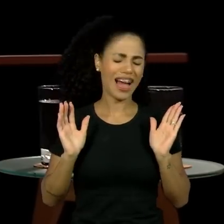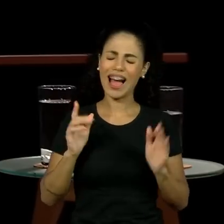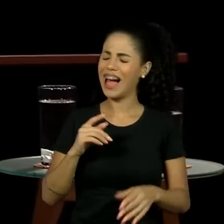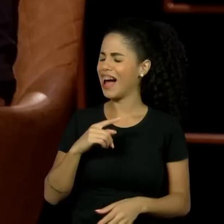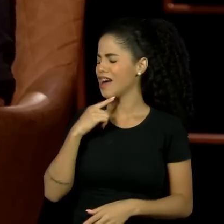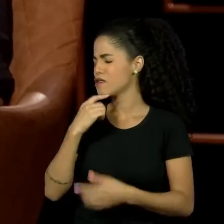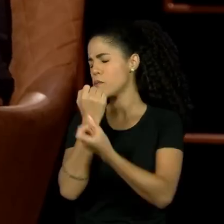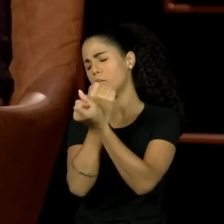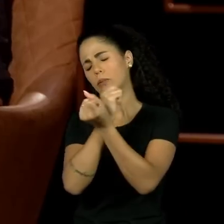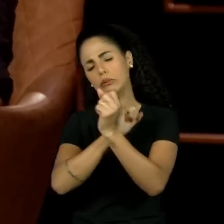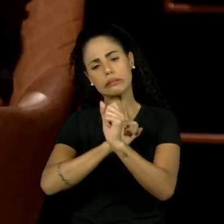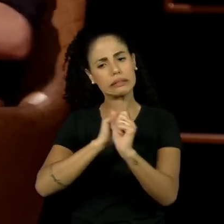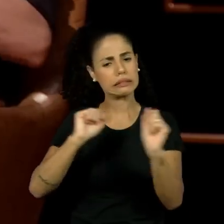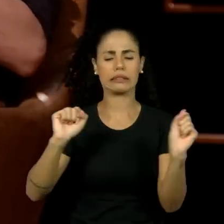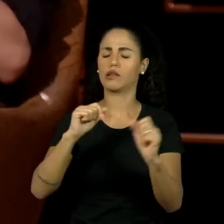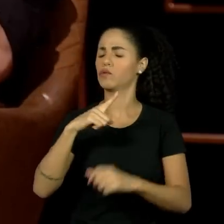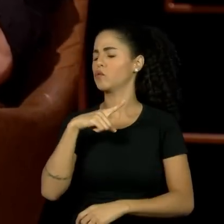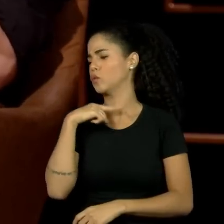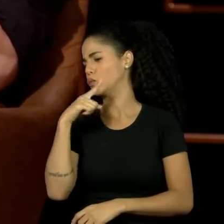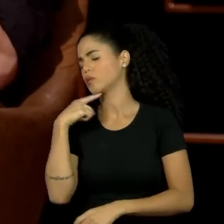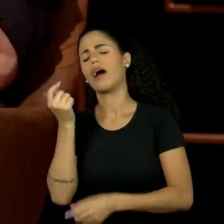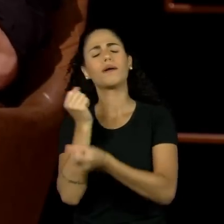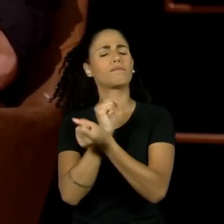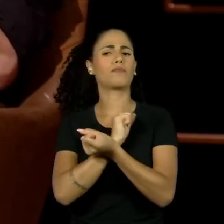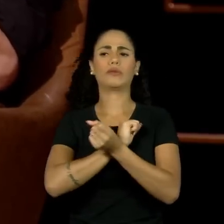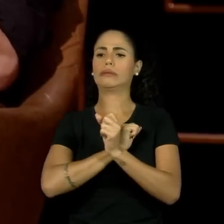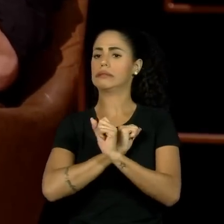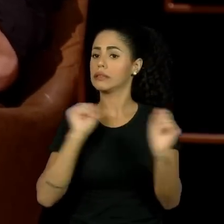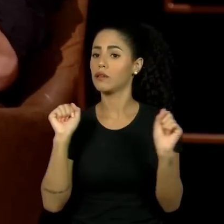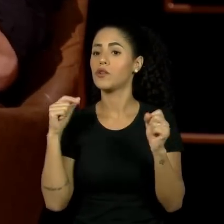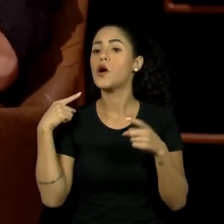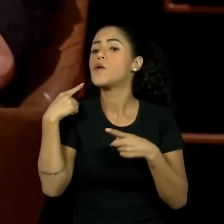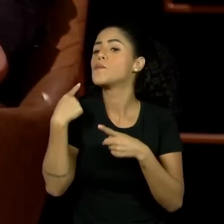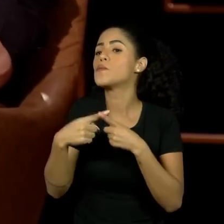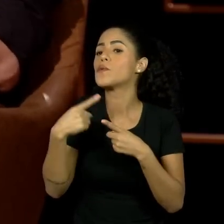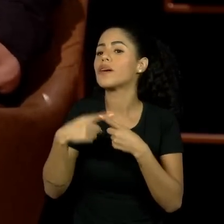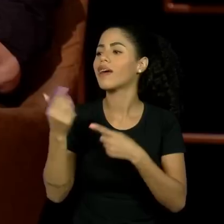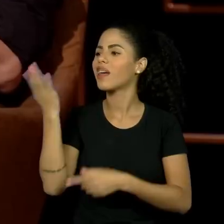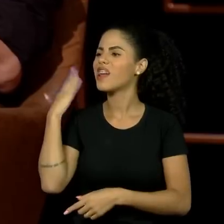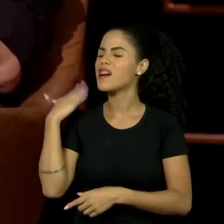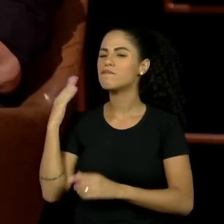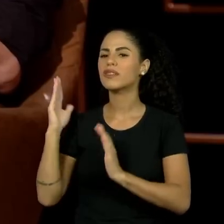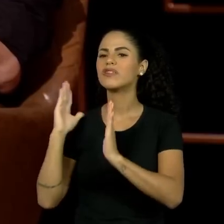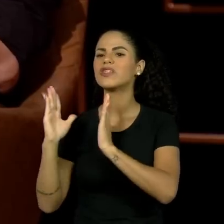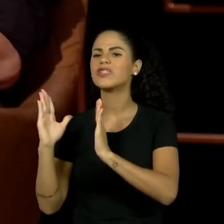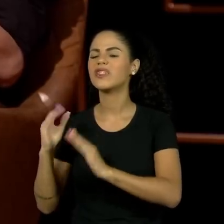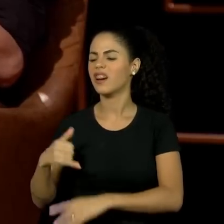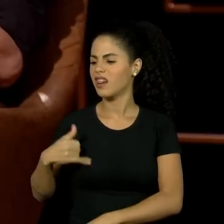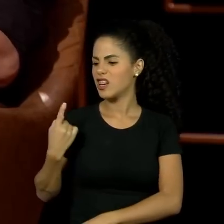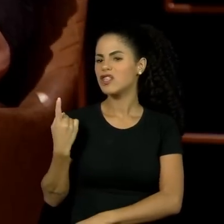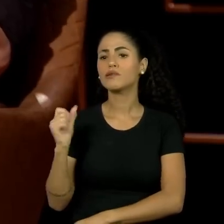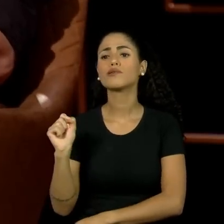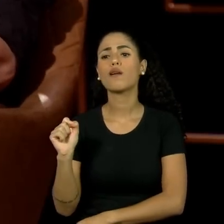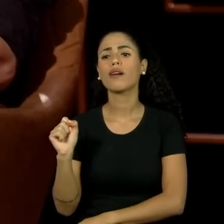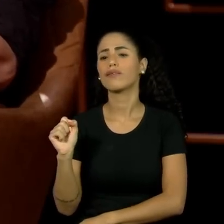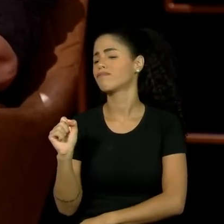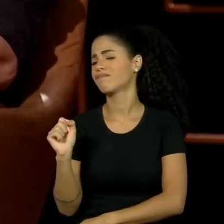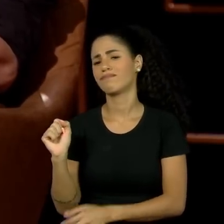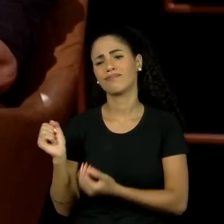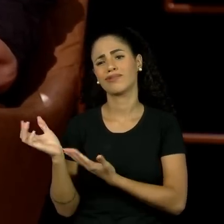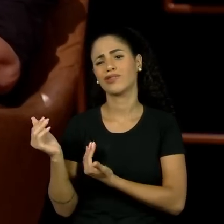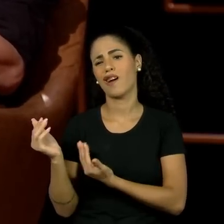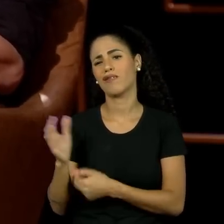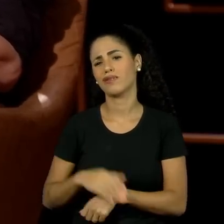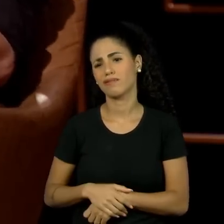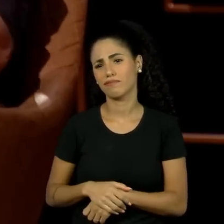Não dava para... Assim, porque eu tinha, na época, 18 anos. Os alunos